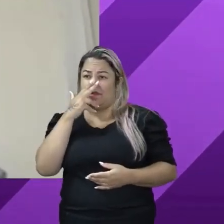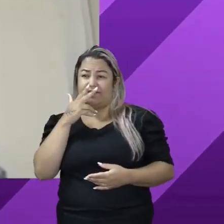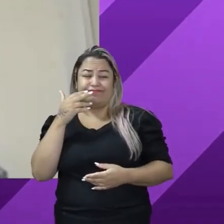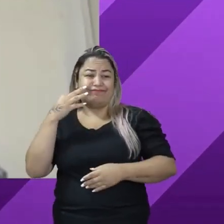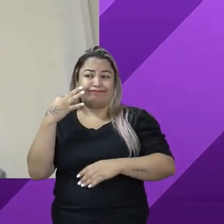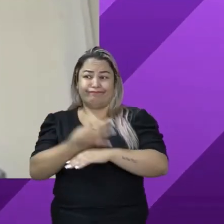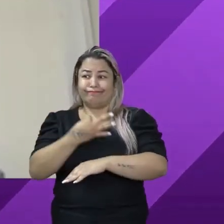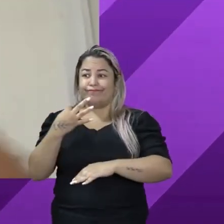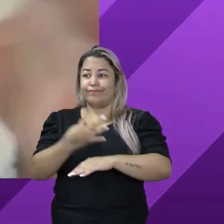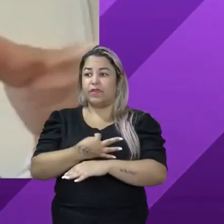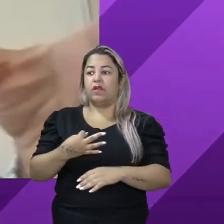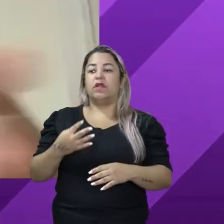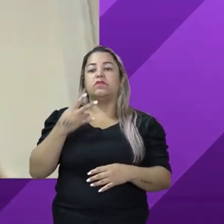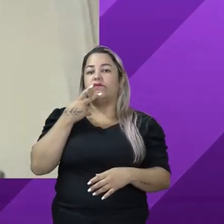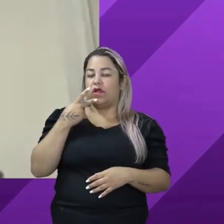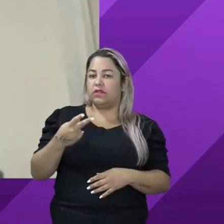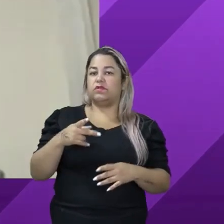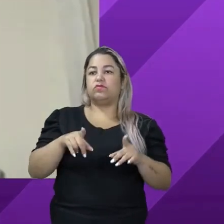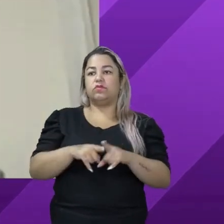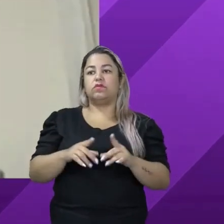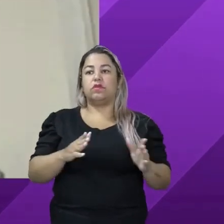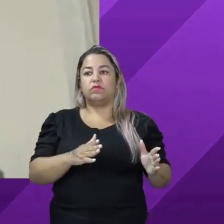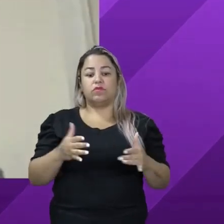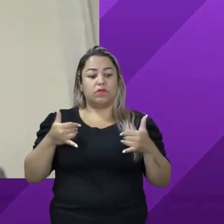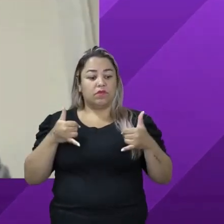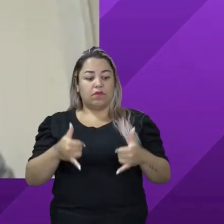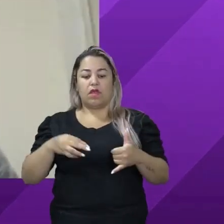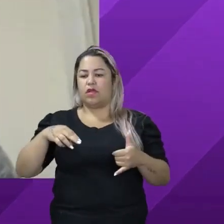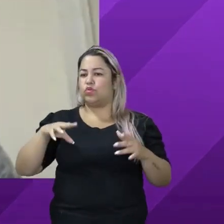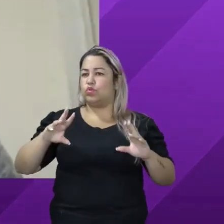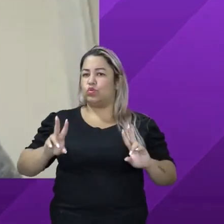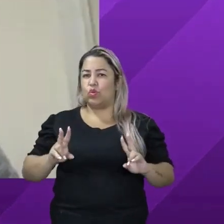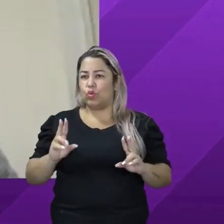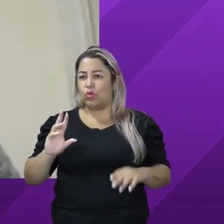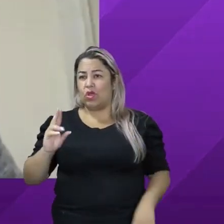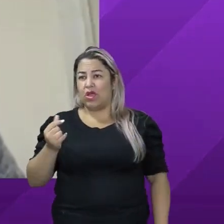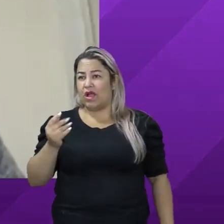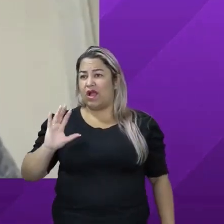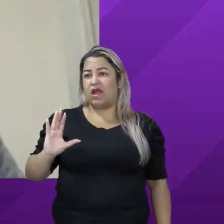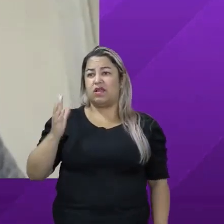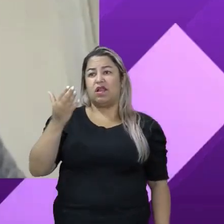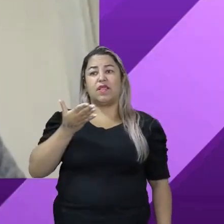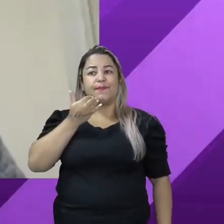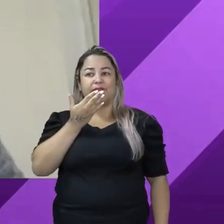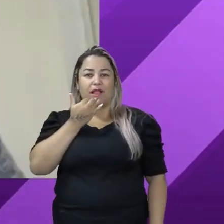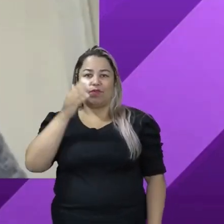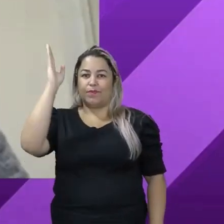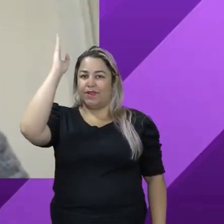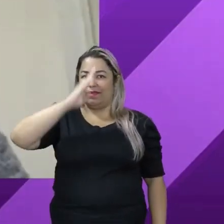nosso. A gente está falando muito de mercado e pouco do supermercado. Está super caro se alimentar no